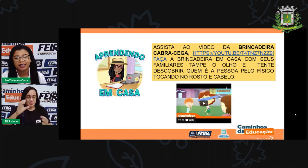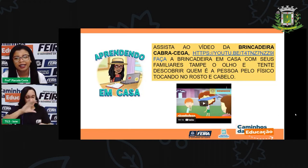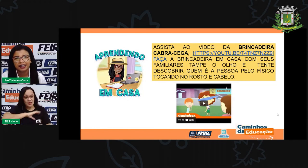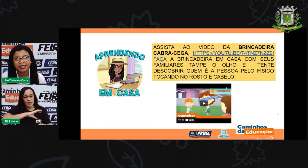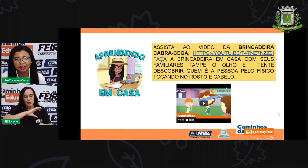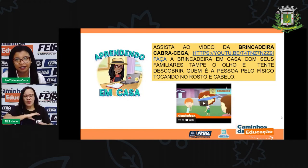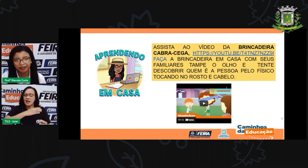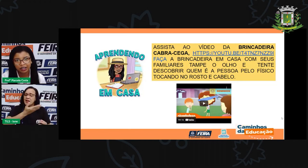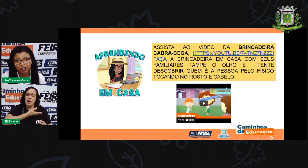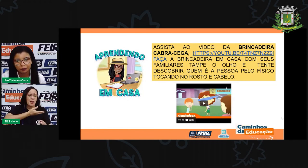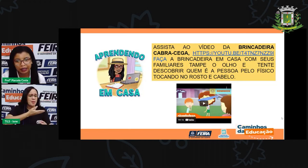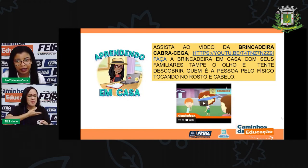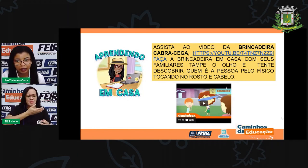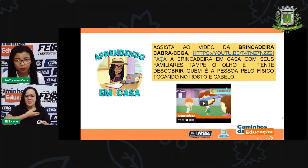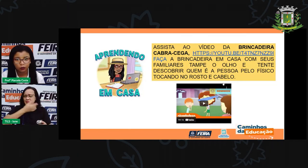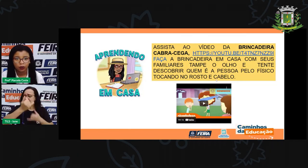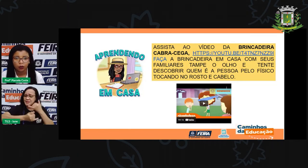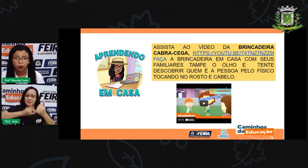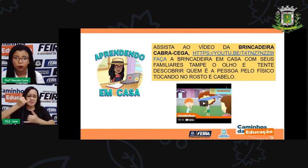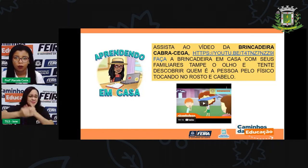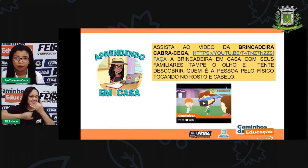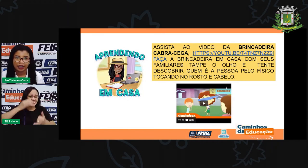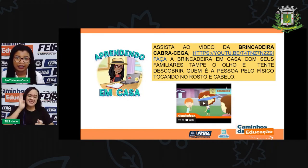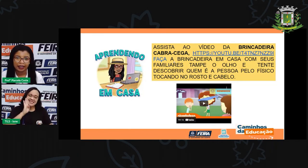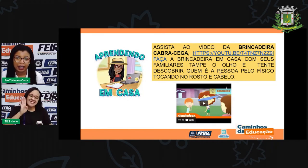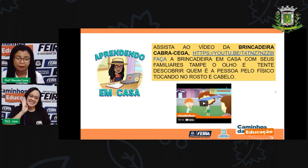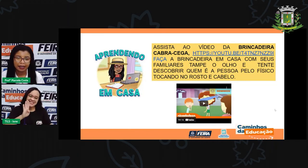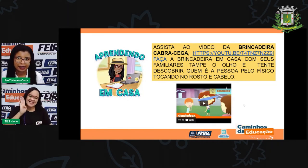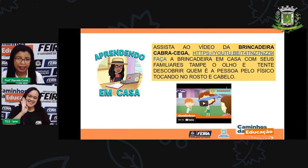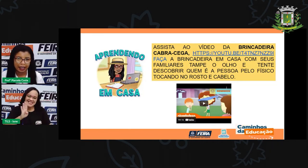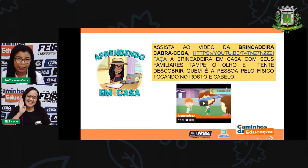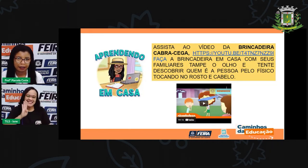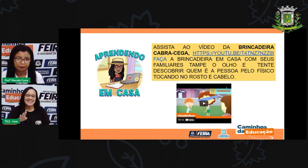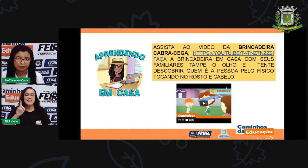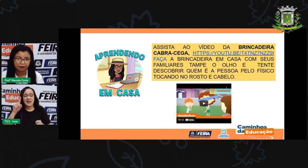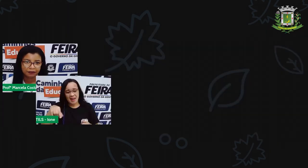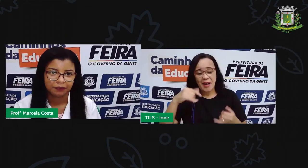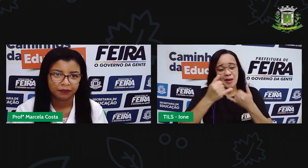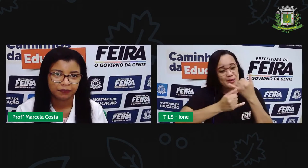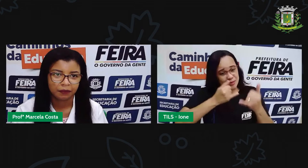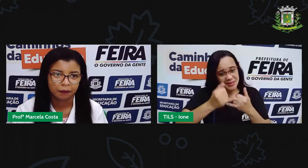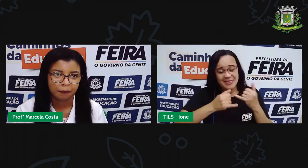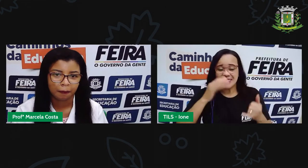E se divertir Brincando Com a brincadeira Cabra cega